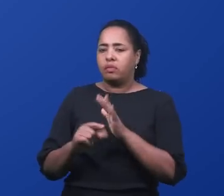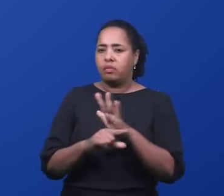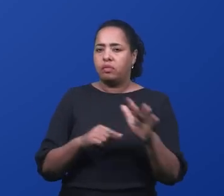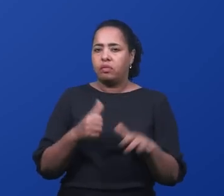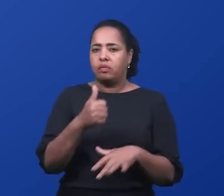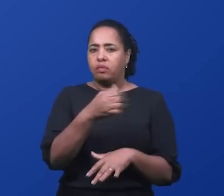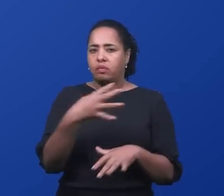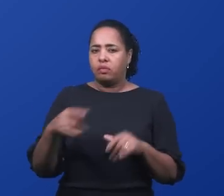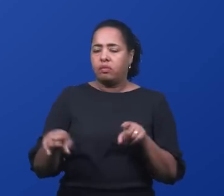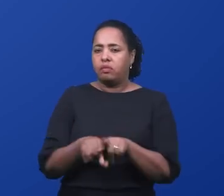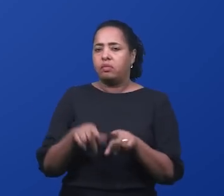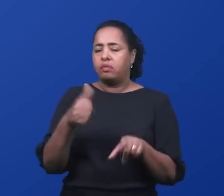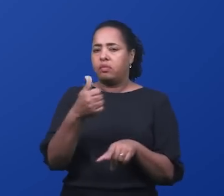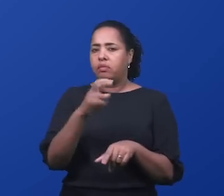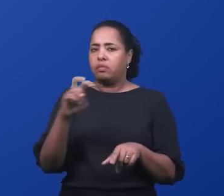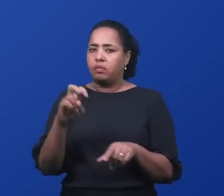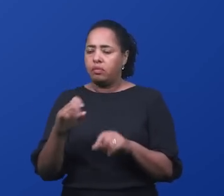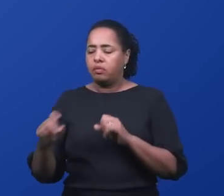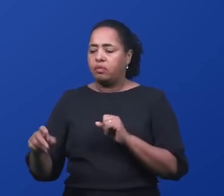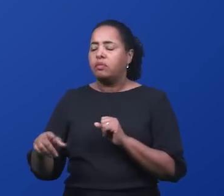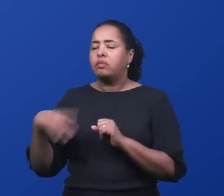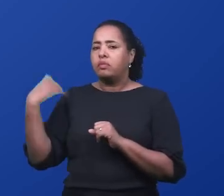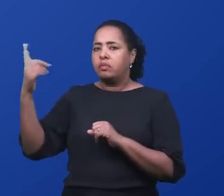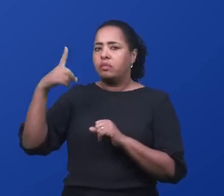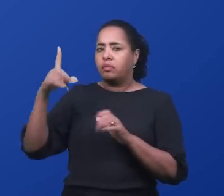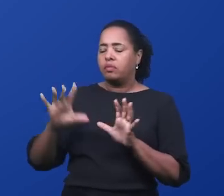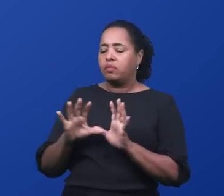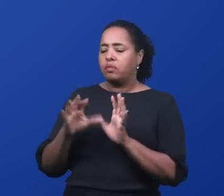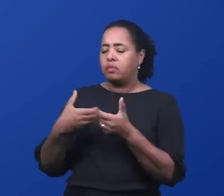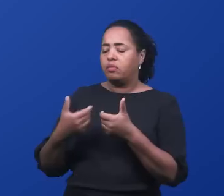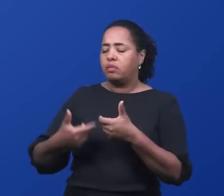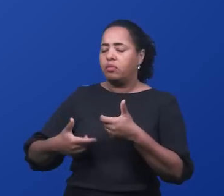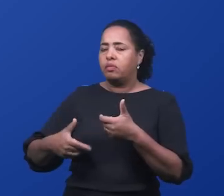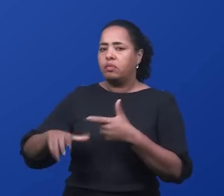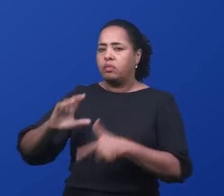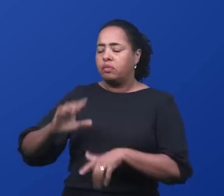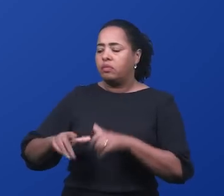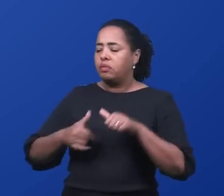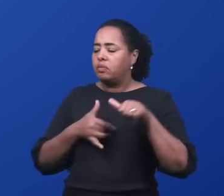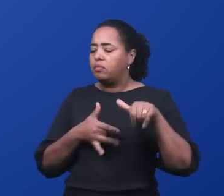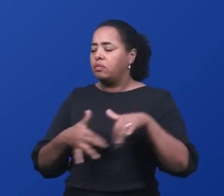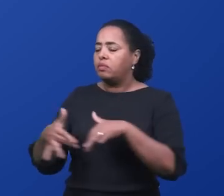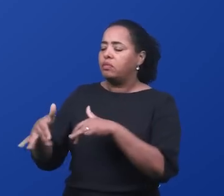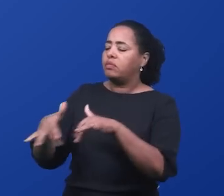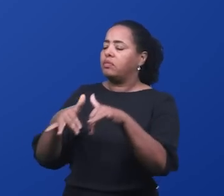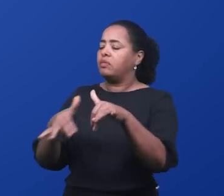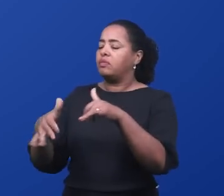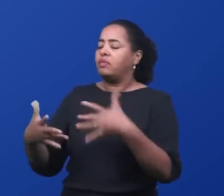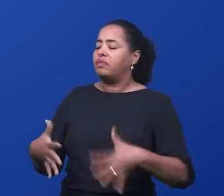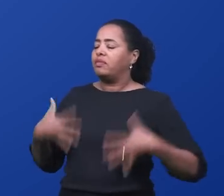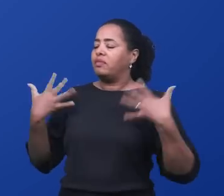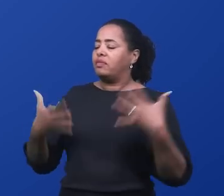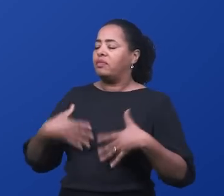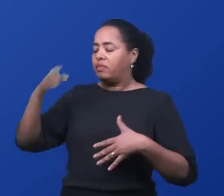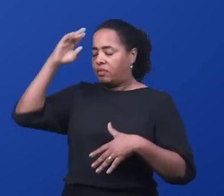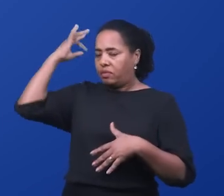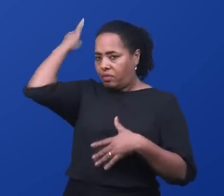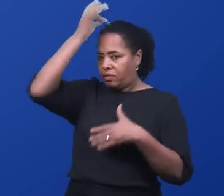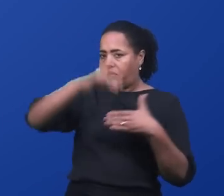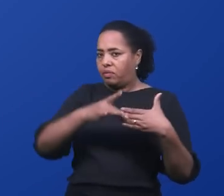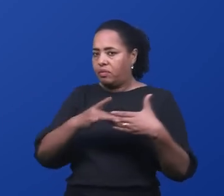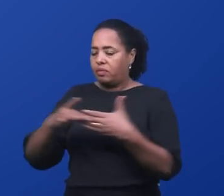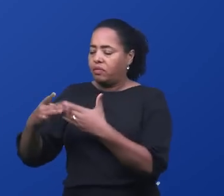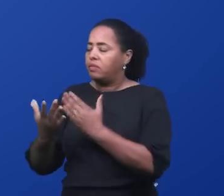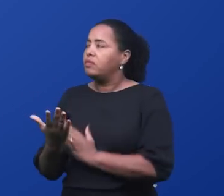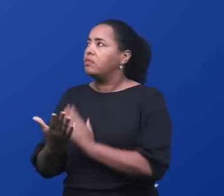que Davi e o povo de Israel iam com júbilo, com alegria pelo caminho. E hoje nós somos conduzidos pelo Espírito Santo em alegria